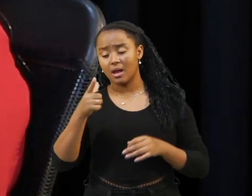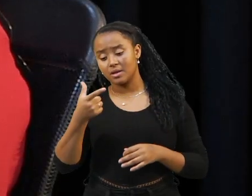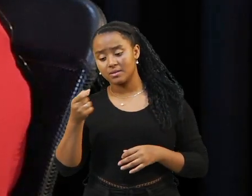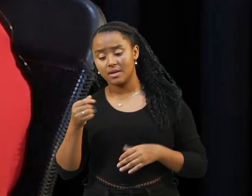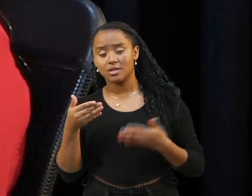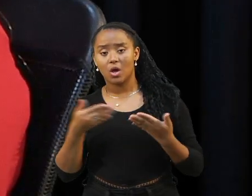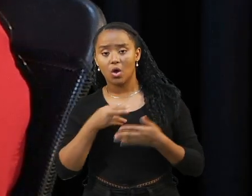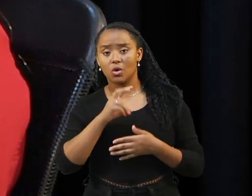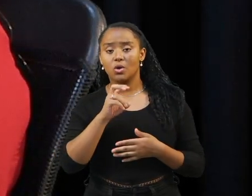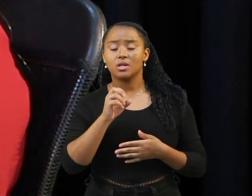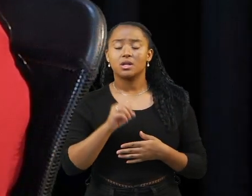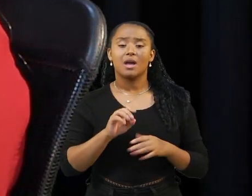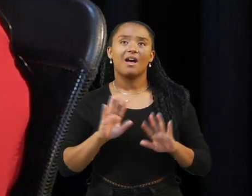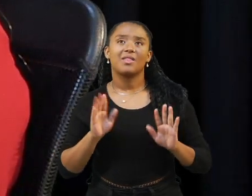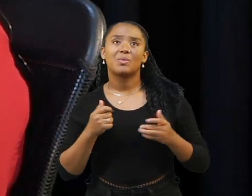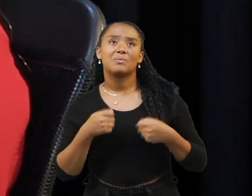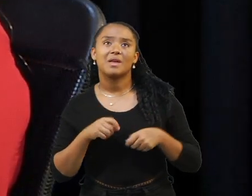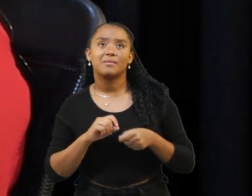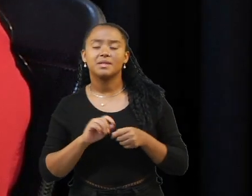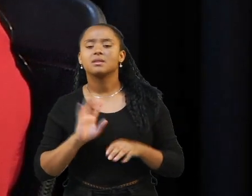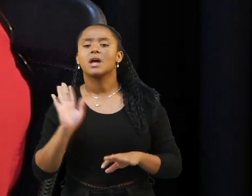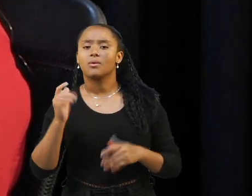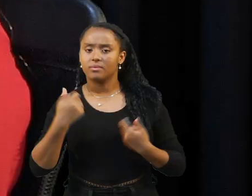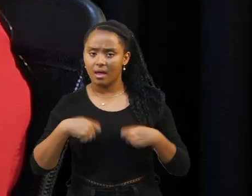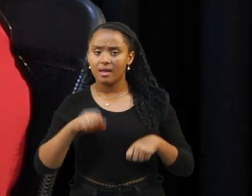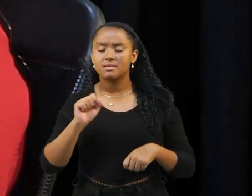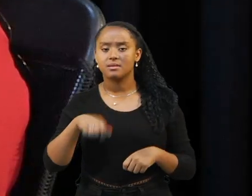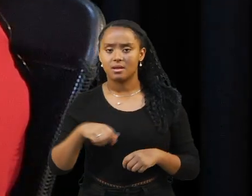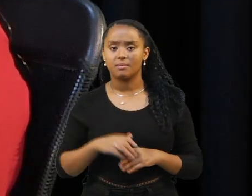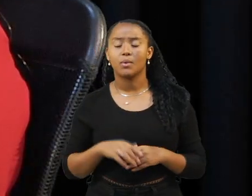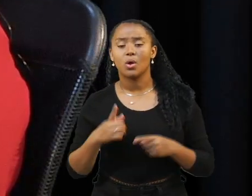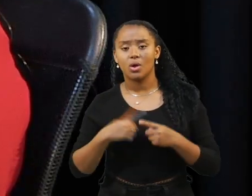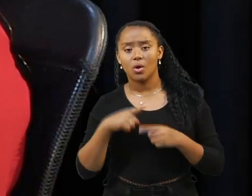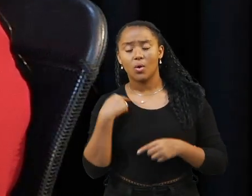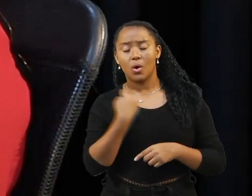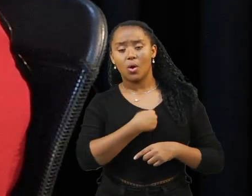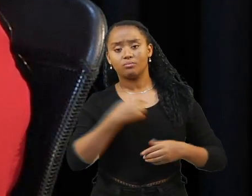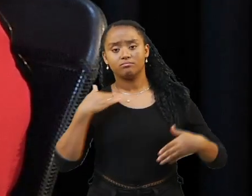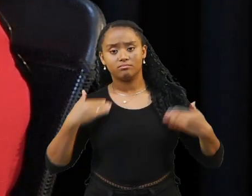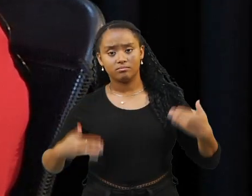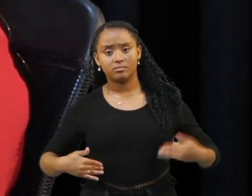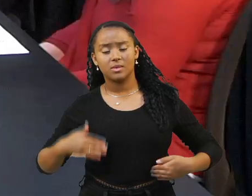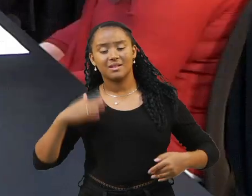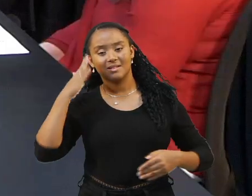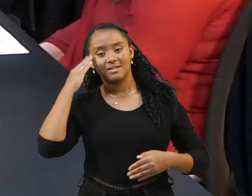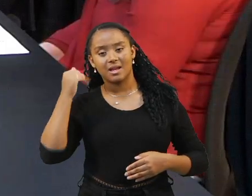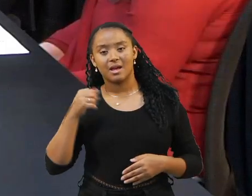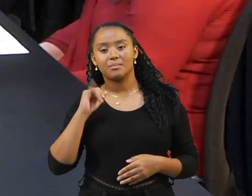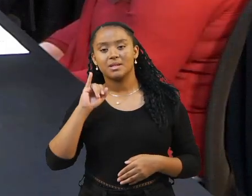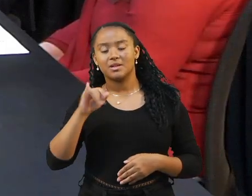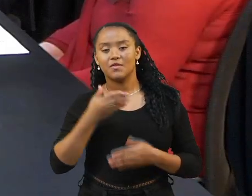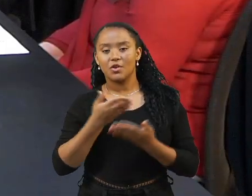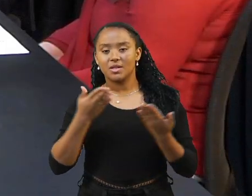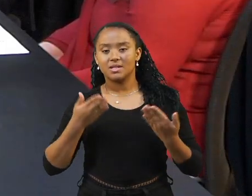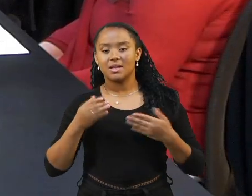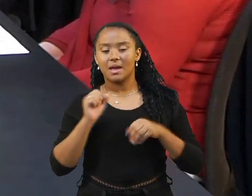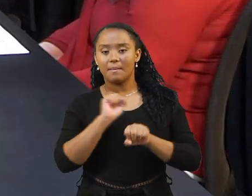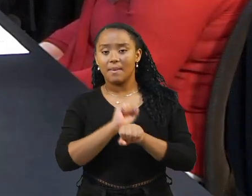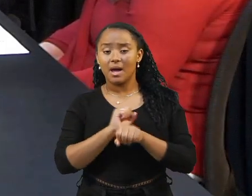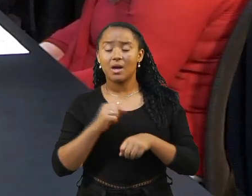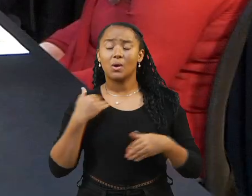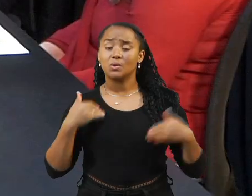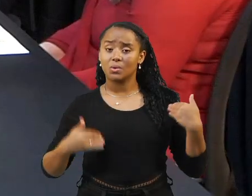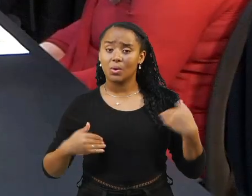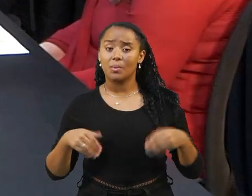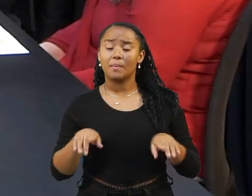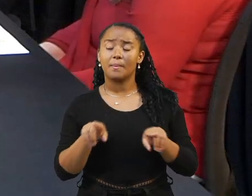eu estou com 50, então agora não adianta. O nosso corpo é sábio. Se você para, ele para